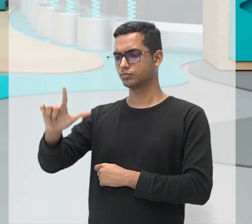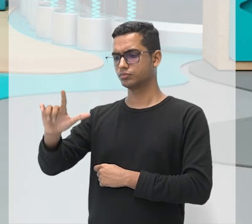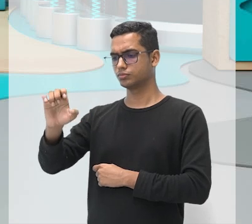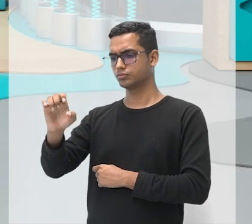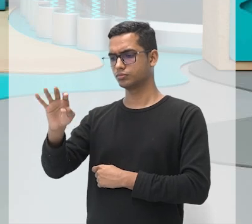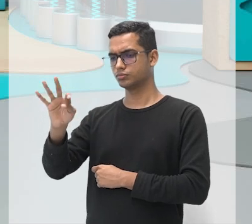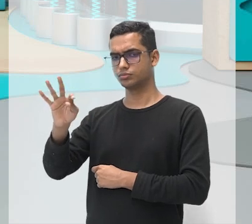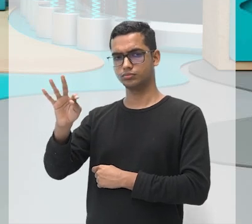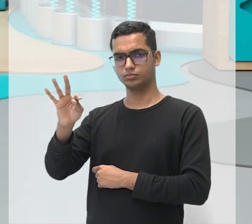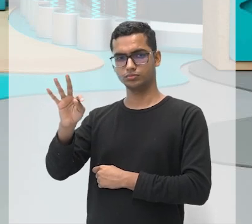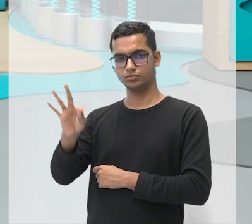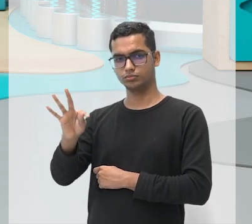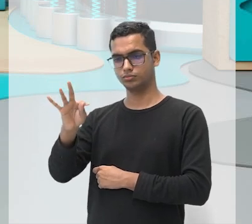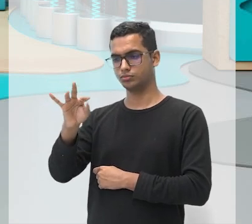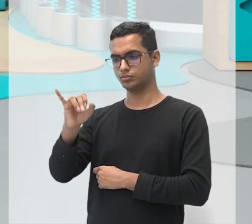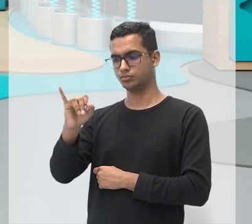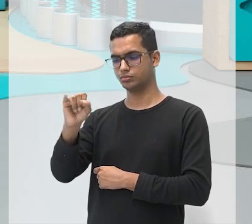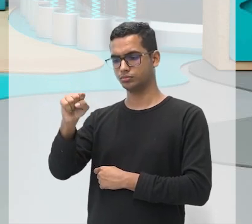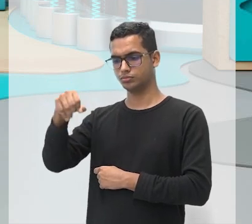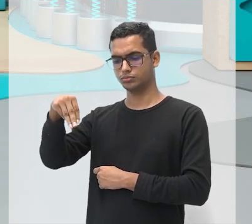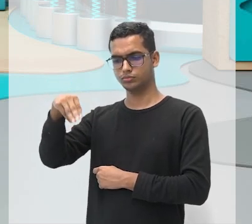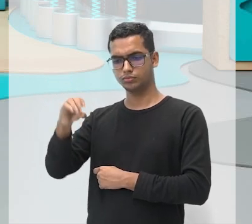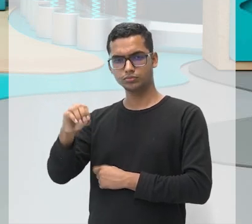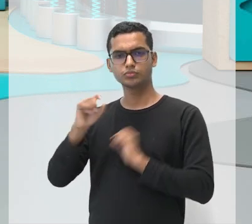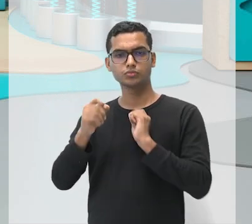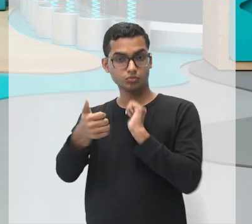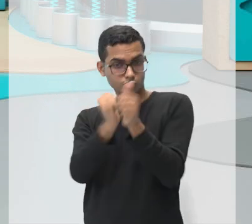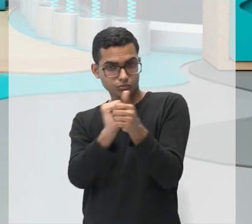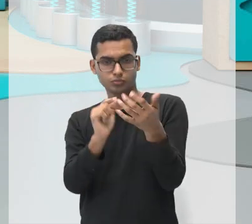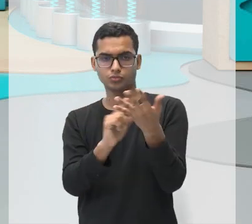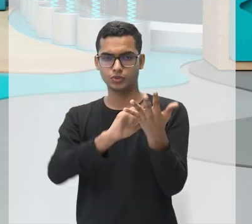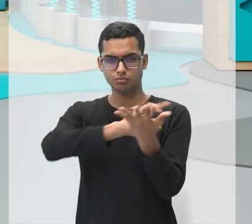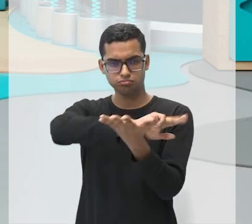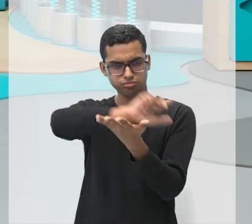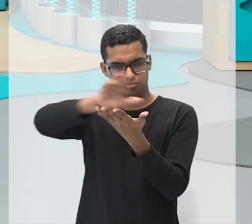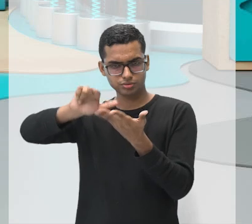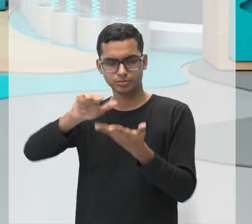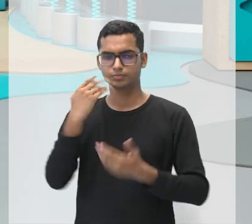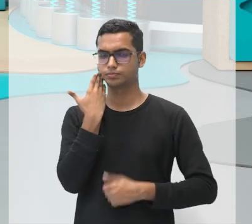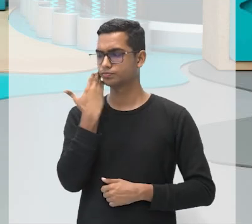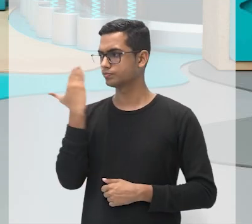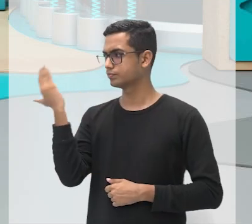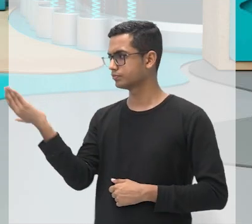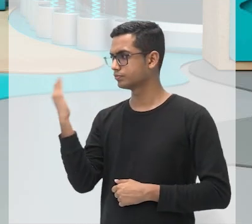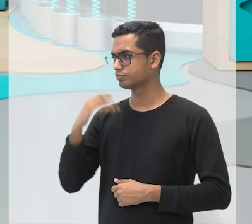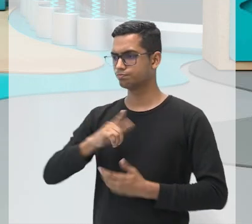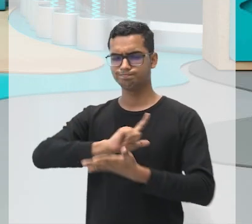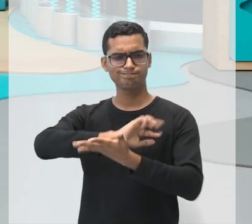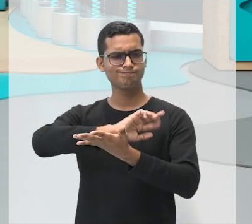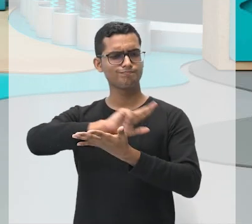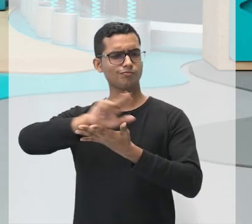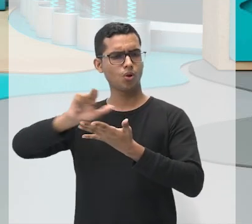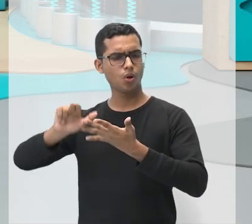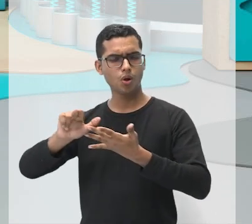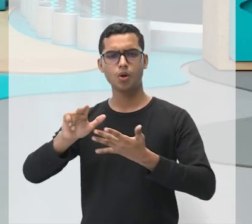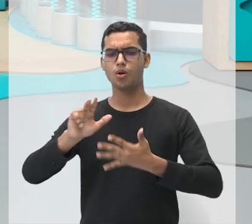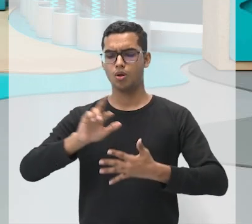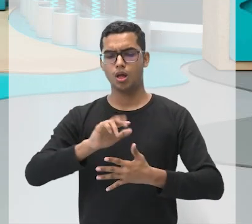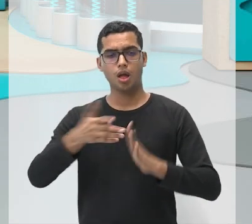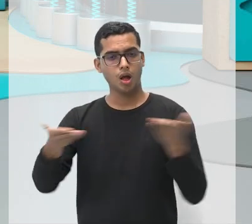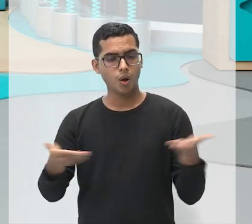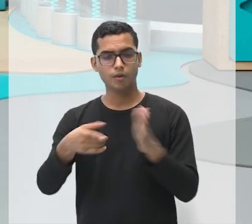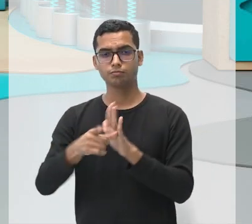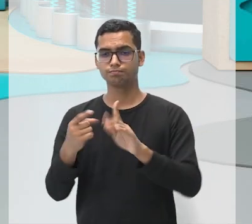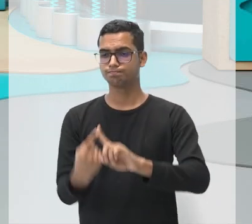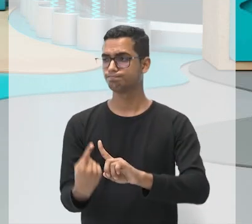já aparece aqui para a gente, olha, bem característica ali o bloco de saída das corridas, né? Mas vamos voltar um pouquinho